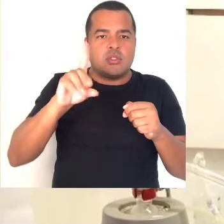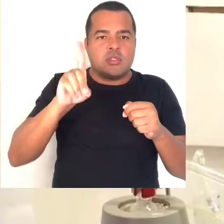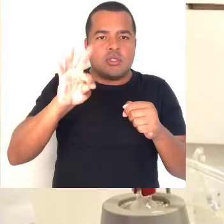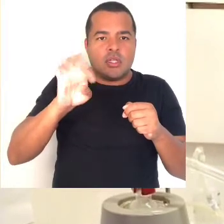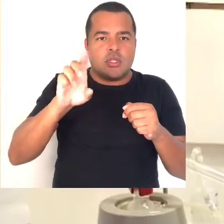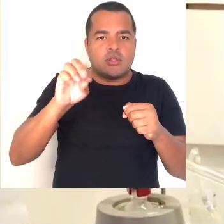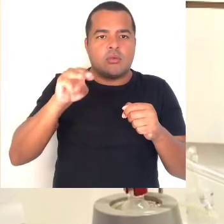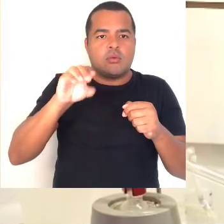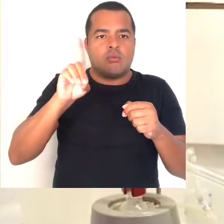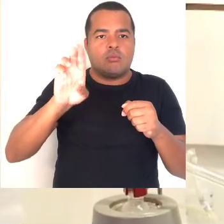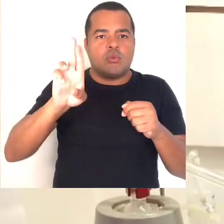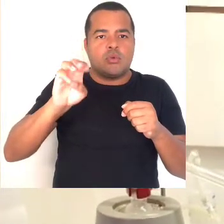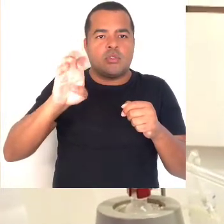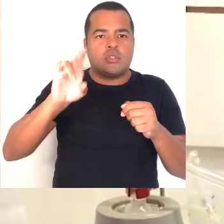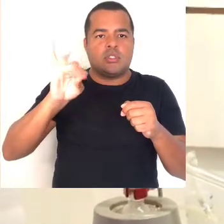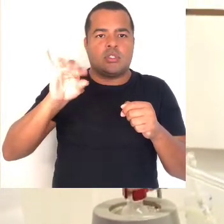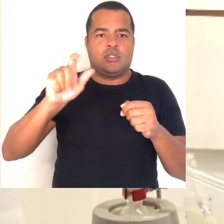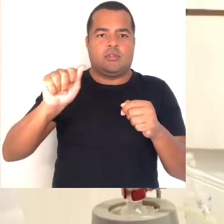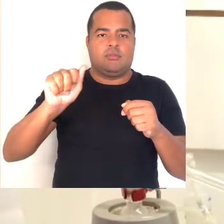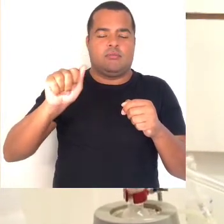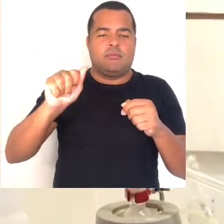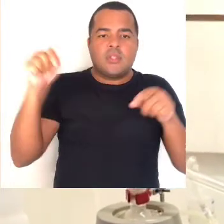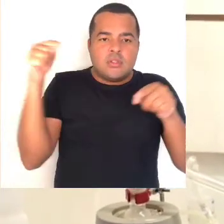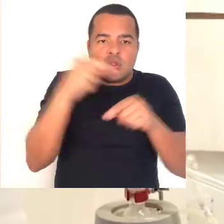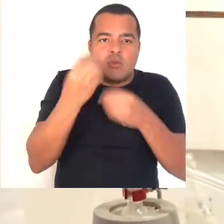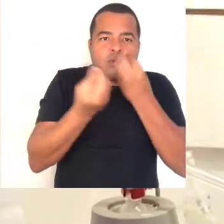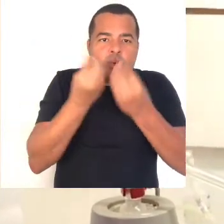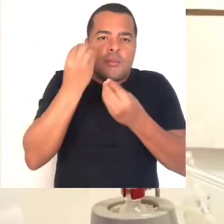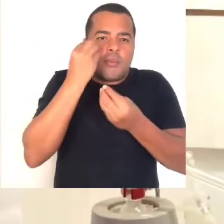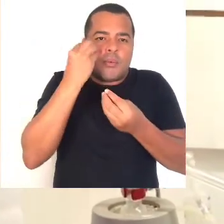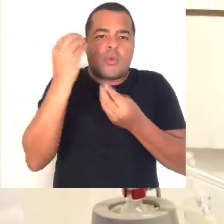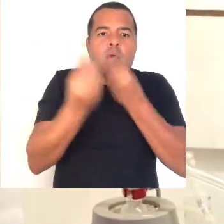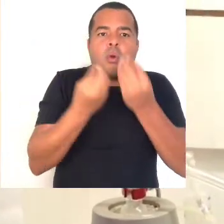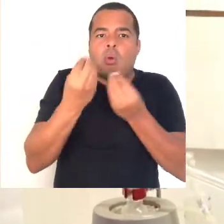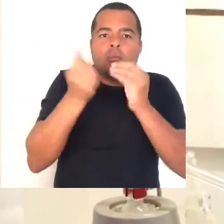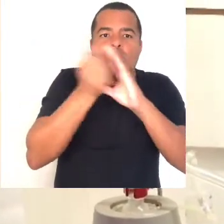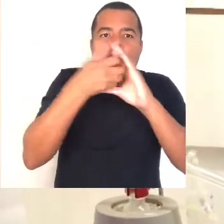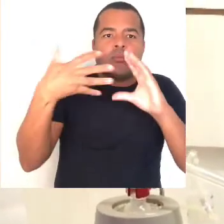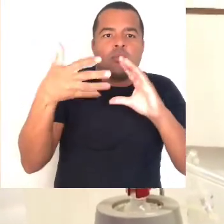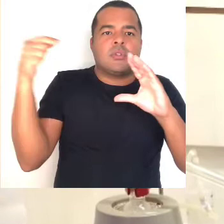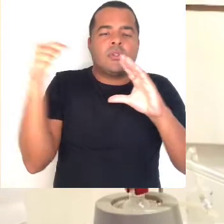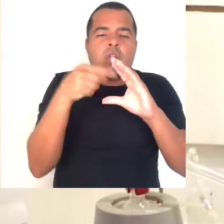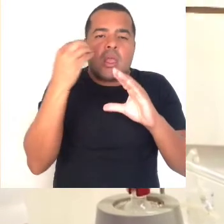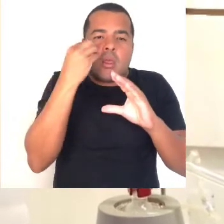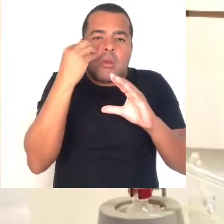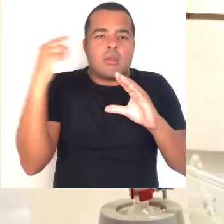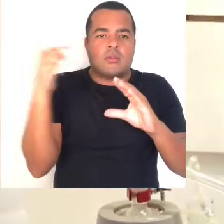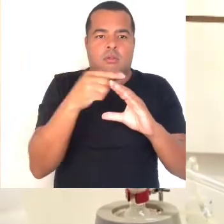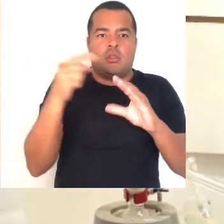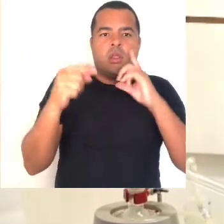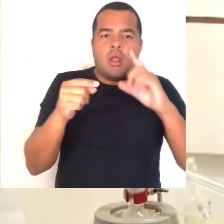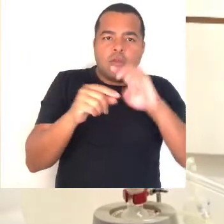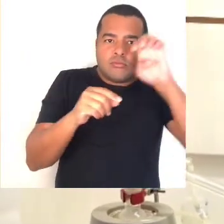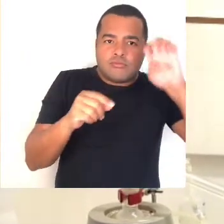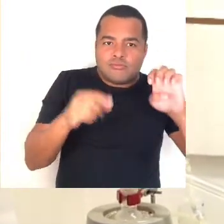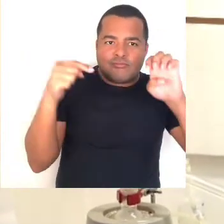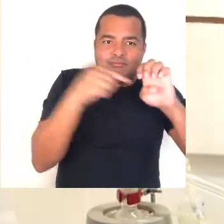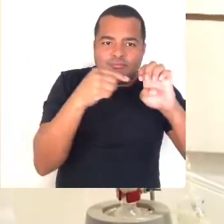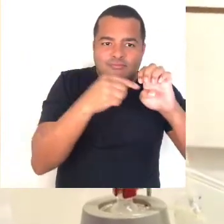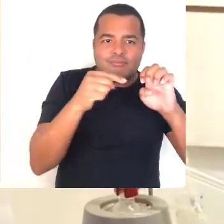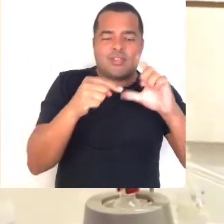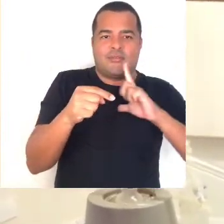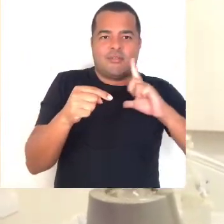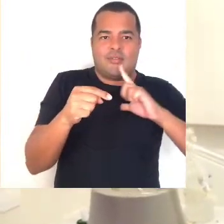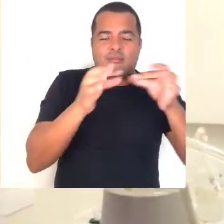né? Do nosso material que nós produzimos, que é o cloreto de terpibutila. E aí vamos fazer agora o teste característico.